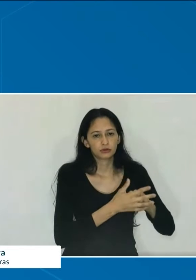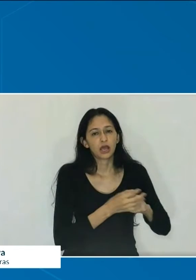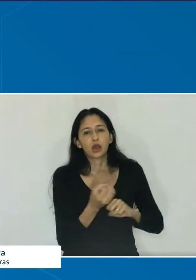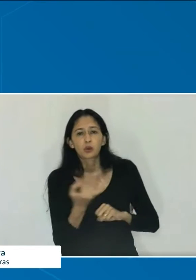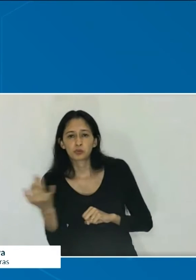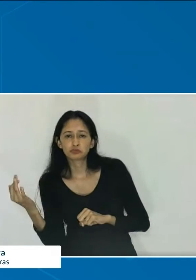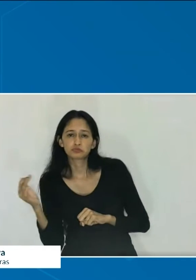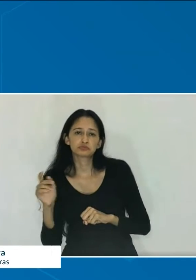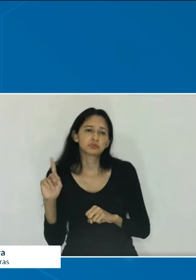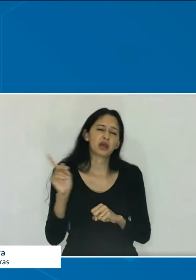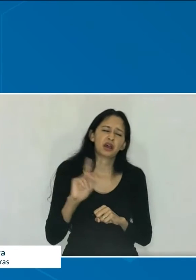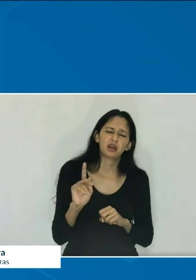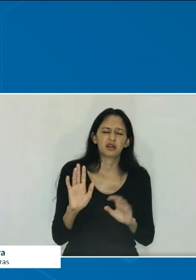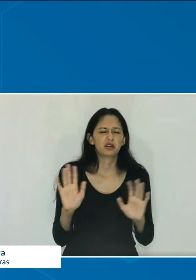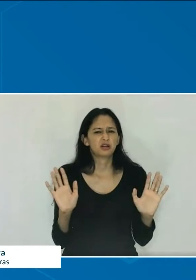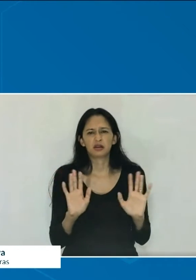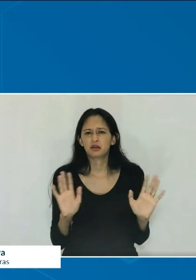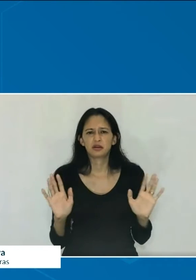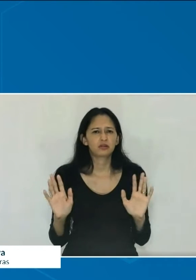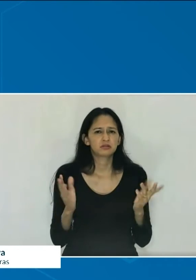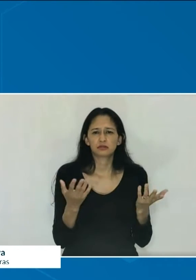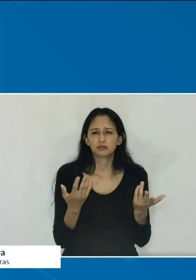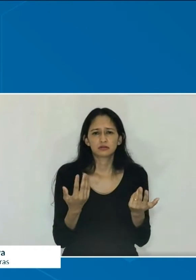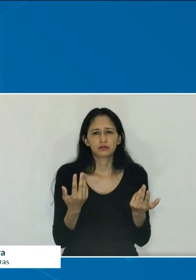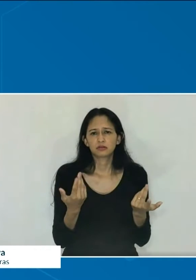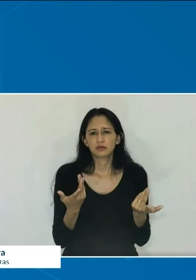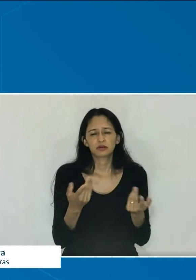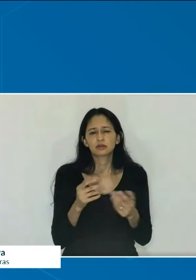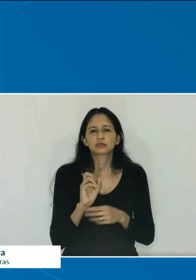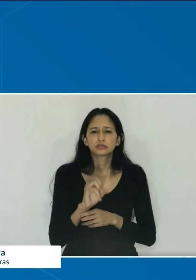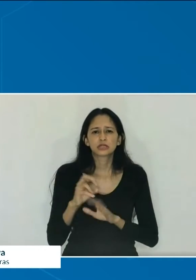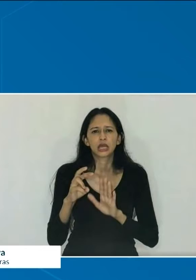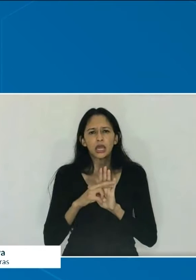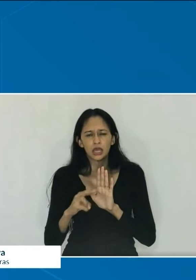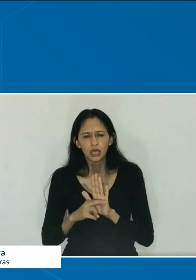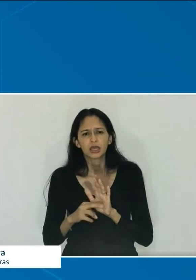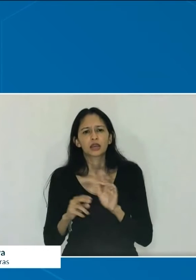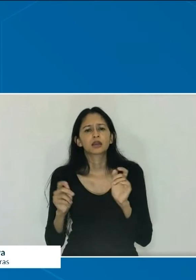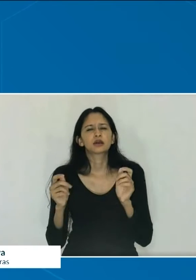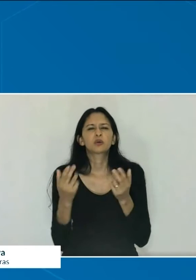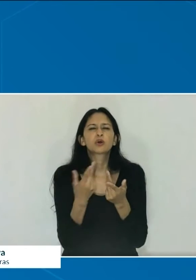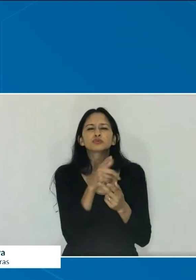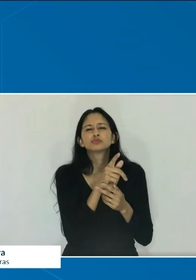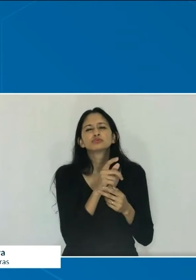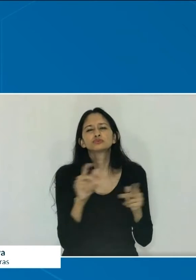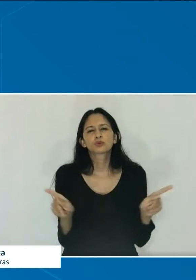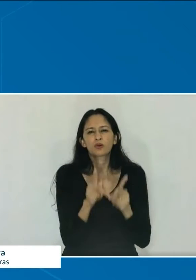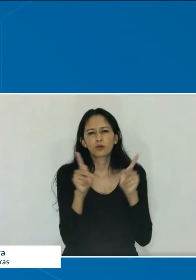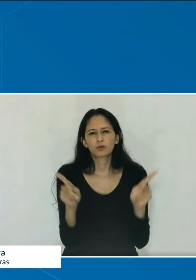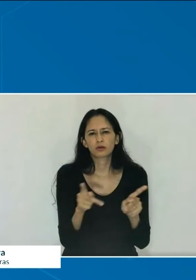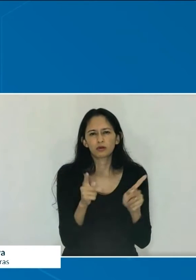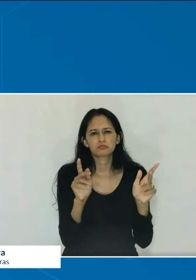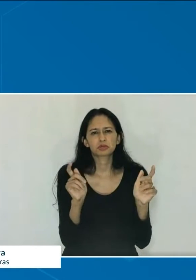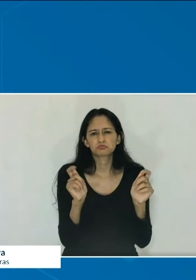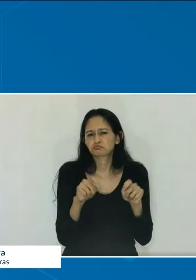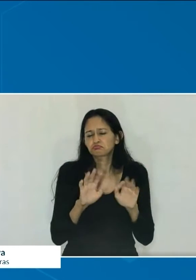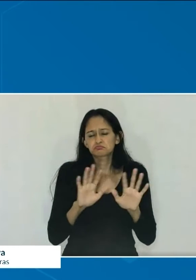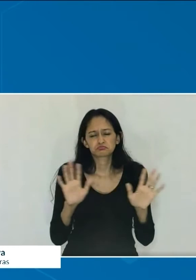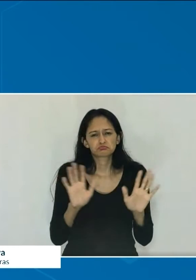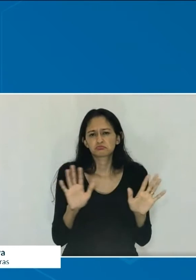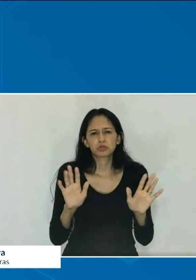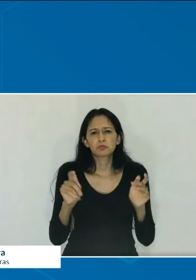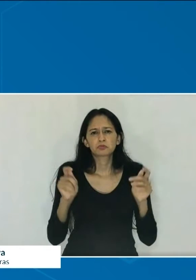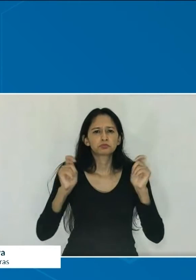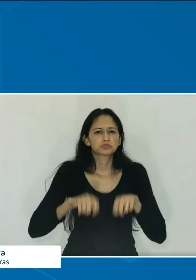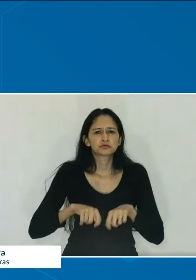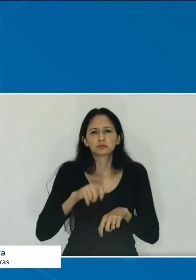não, que comparado às medidas que foram estudadas para shopping, que esse tipo de aglomeração não causa